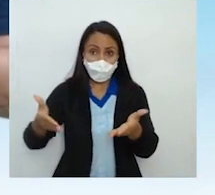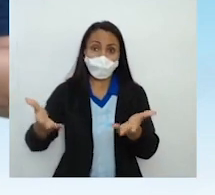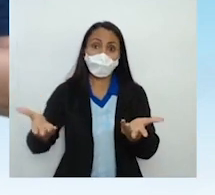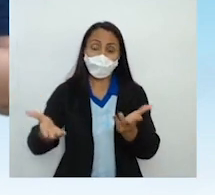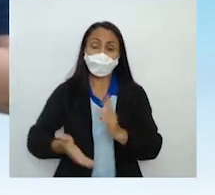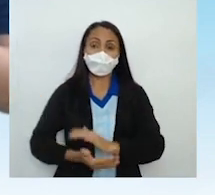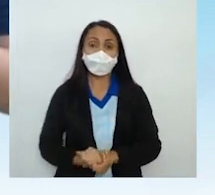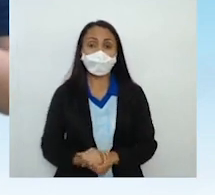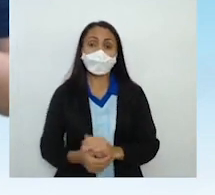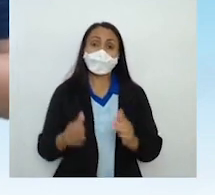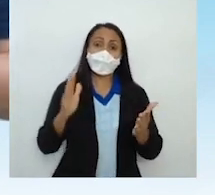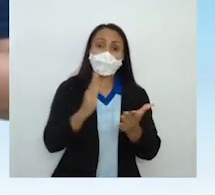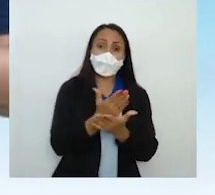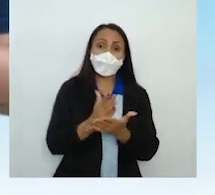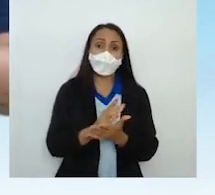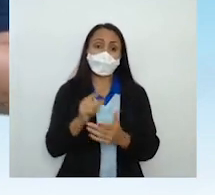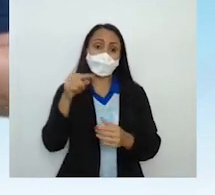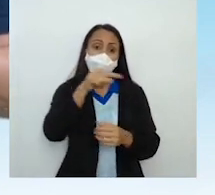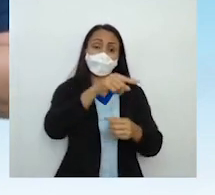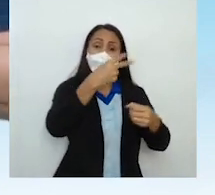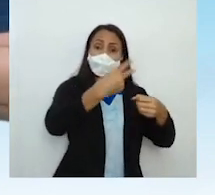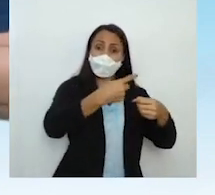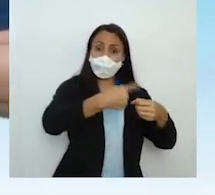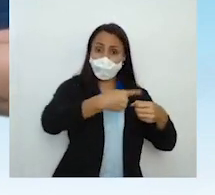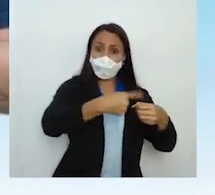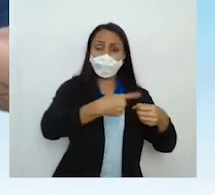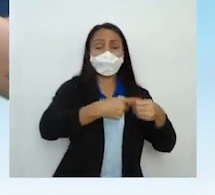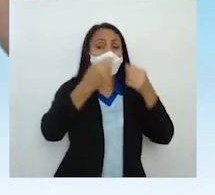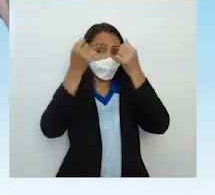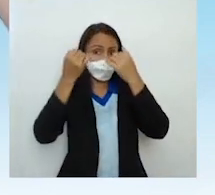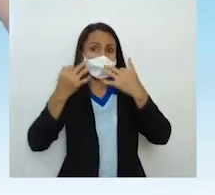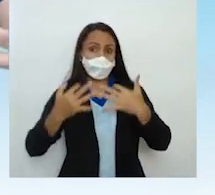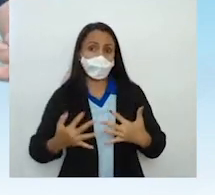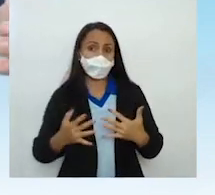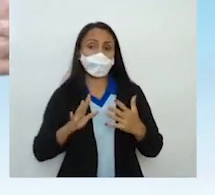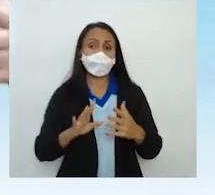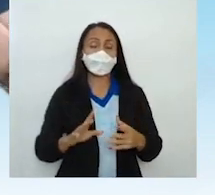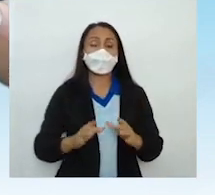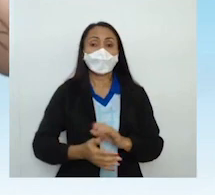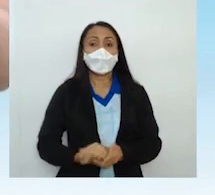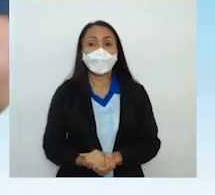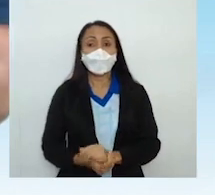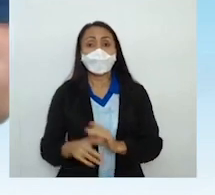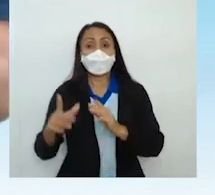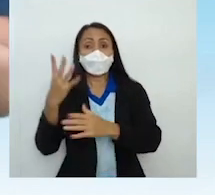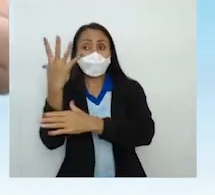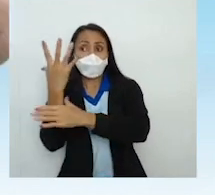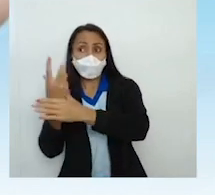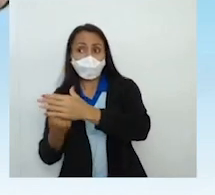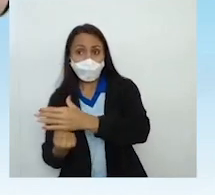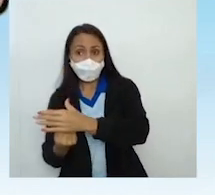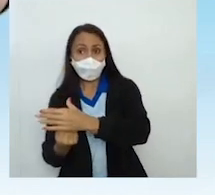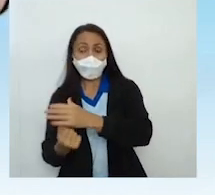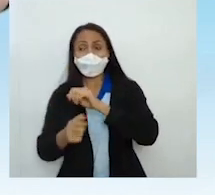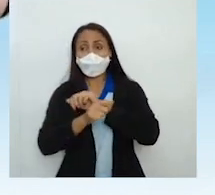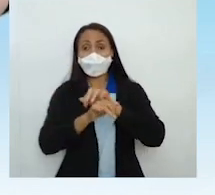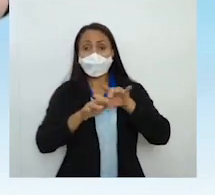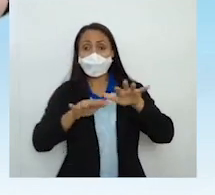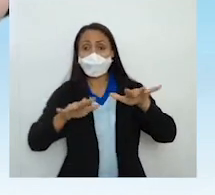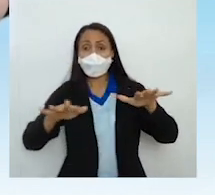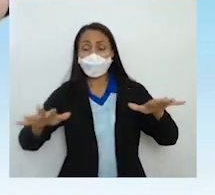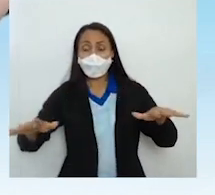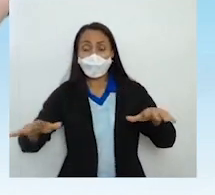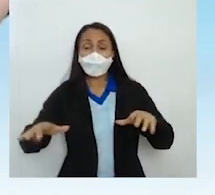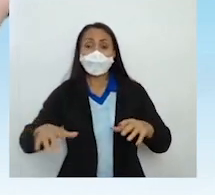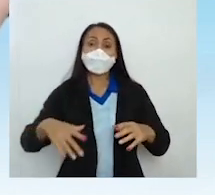capital. Alguns seguiam para a Zona da Mata, que eu vou falar mais na frente sobre alguns números, e outros seguiam para o sertão. E tinham aqueles que eram tributados